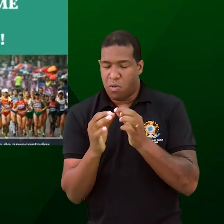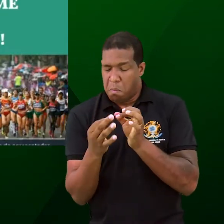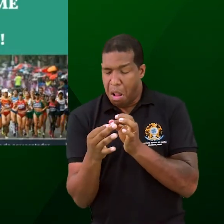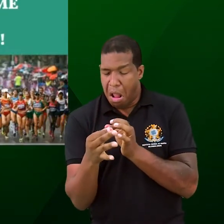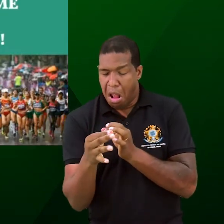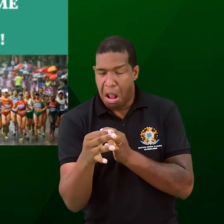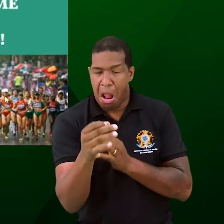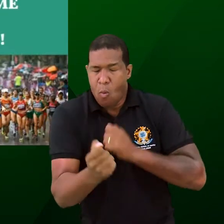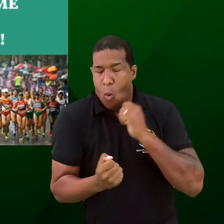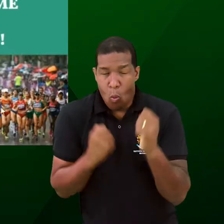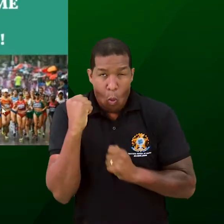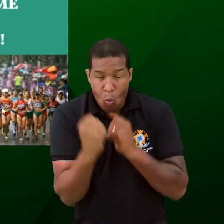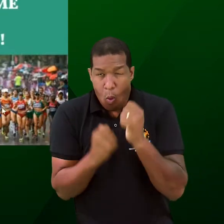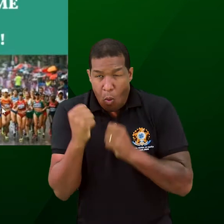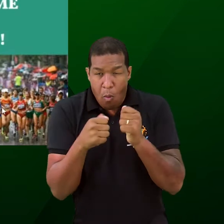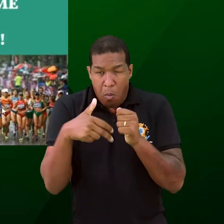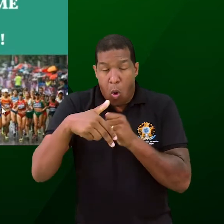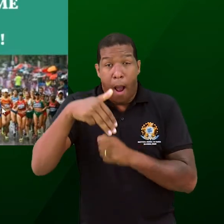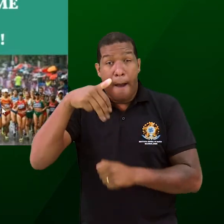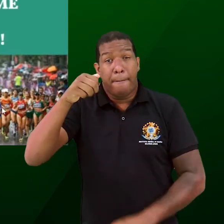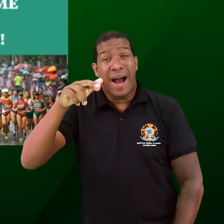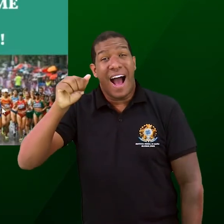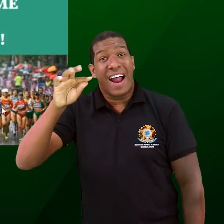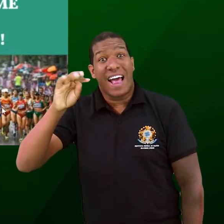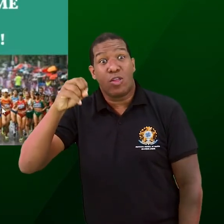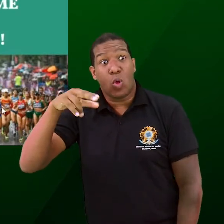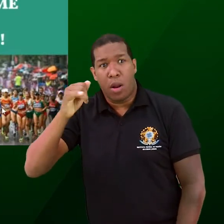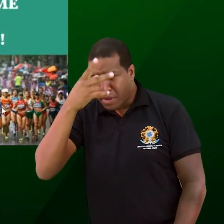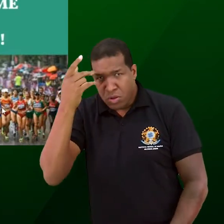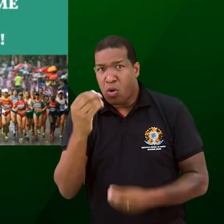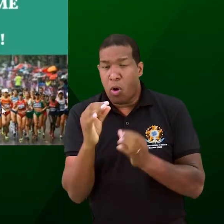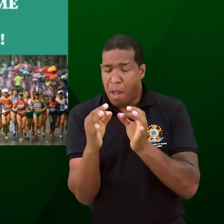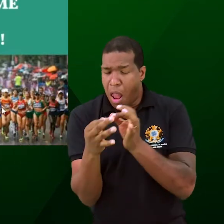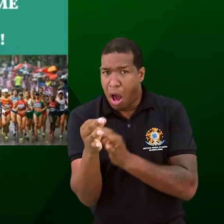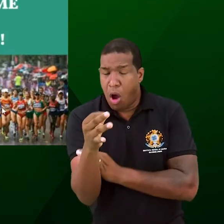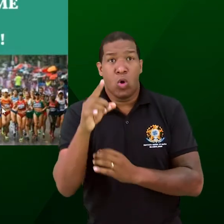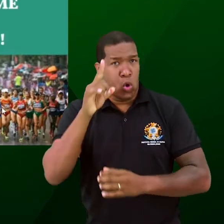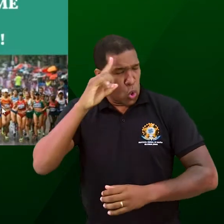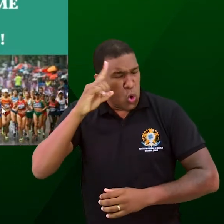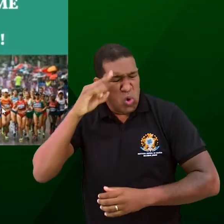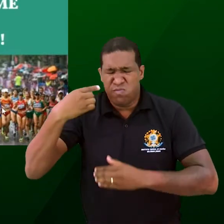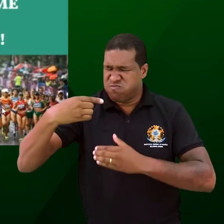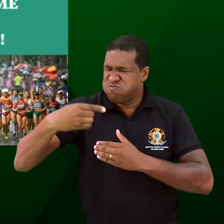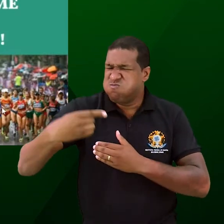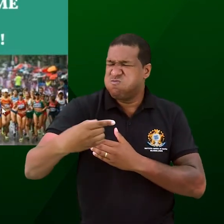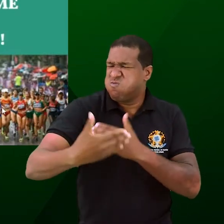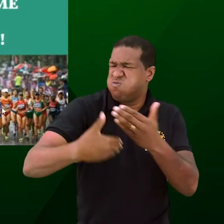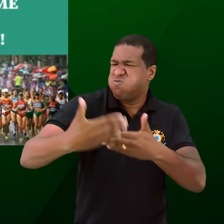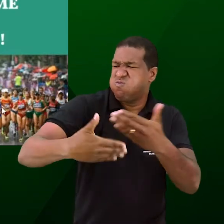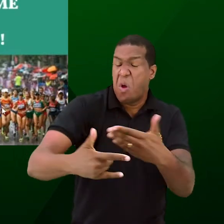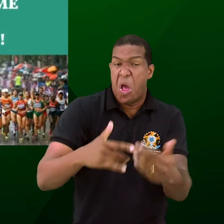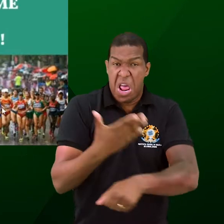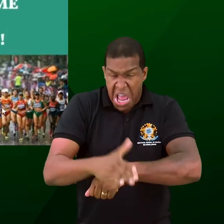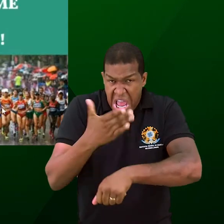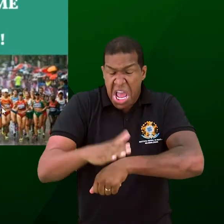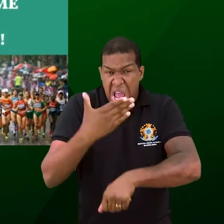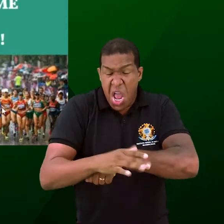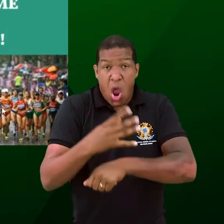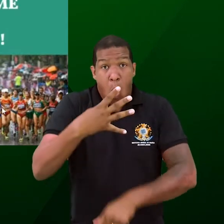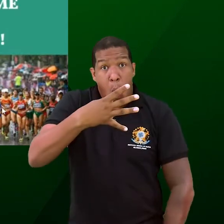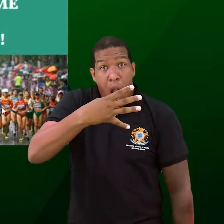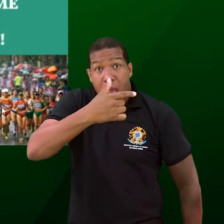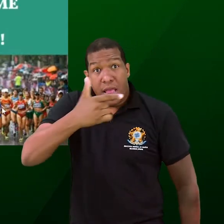que ocorre nessa adaptação. Nosso músculo, por isso que a gente vai, quem faz aí crossfit, academia, então por isso que o músculo cresce, ele vai se